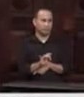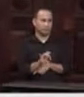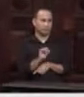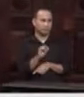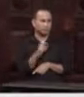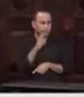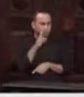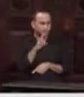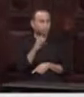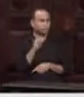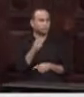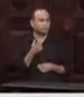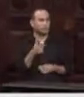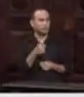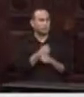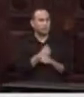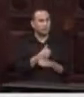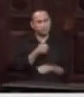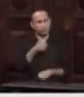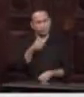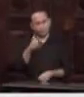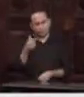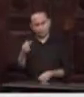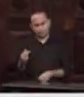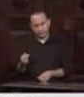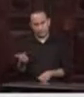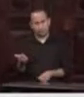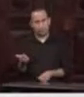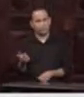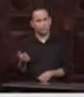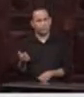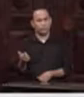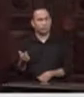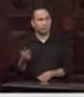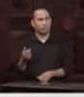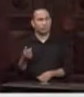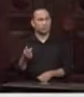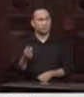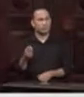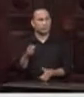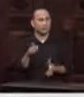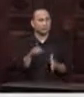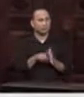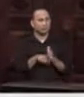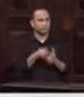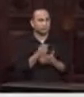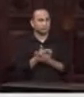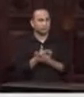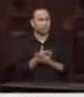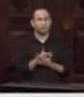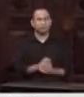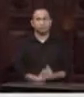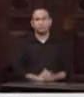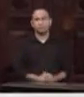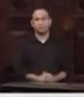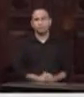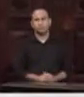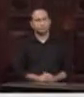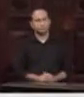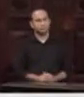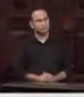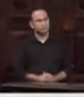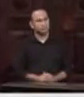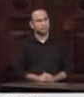orçamento previsto para 2017 na rubrica despesas pagas. Então, salta aos